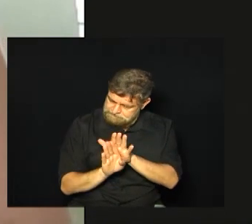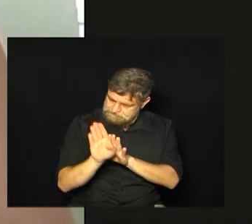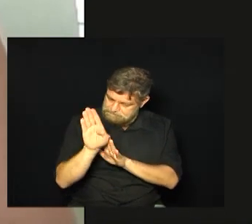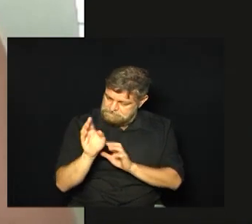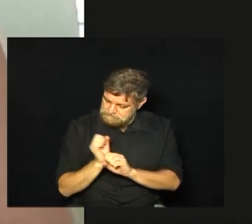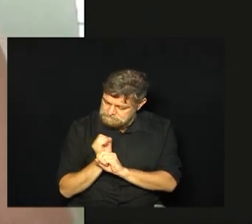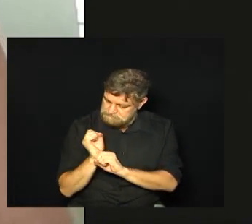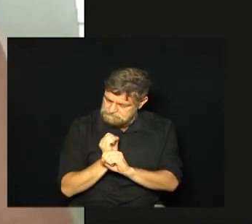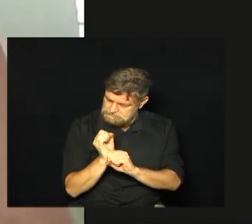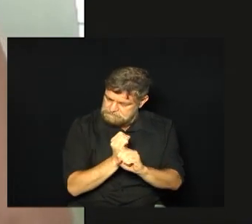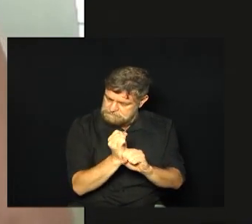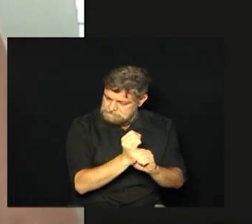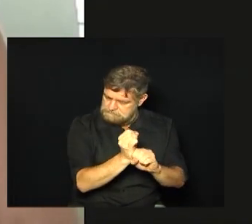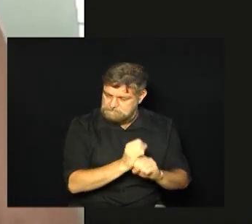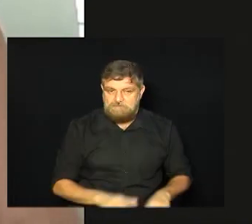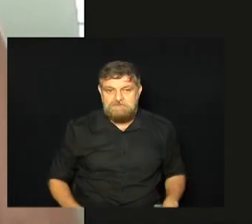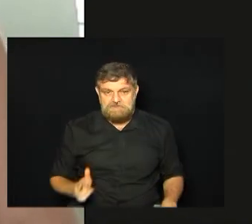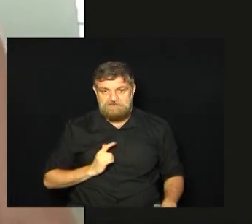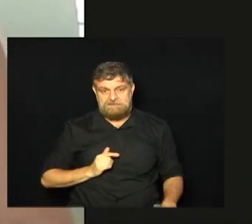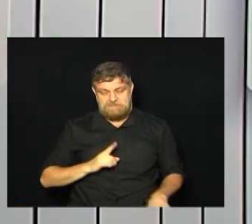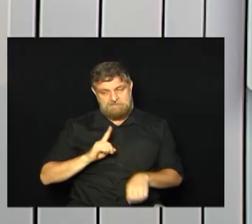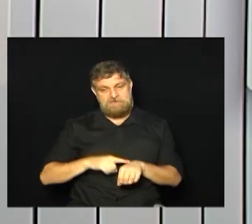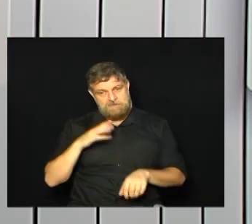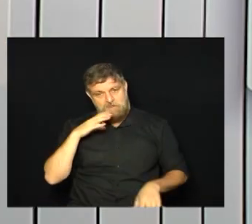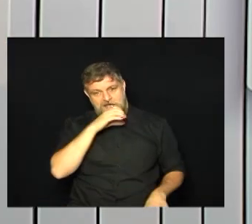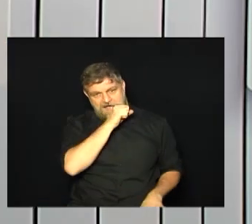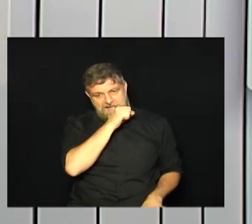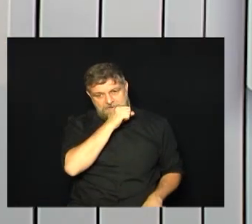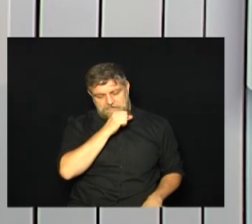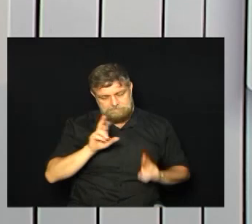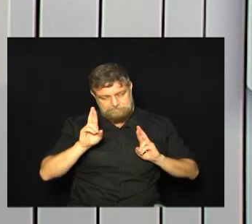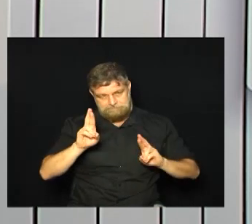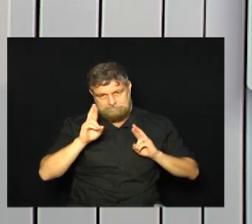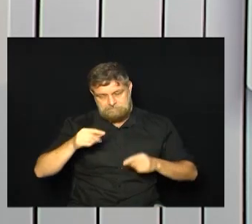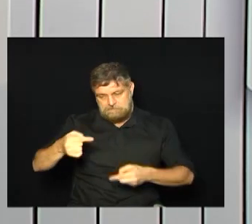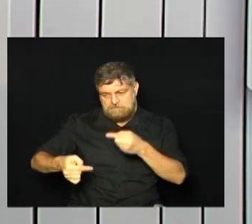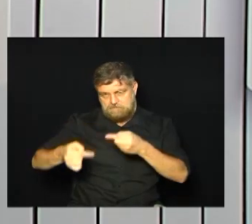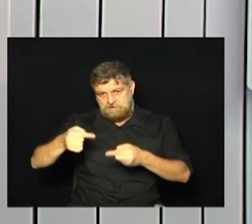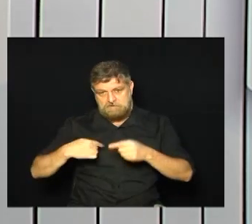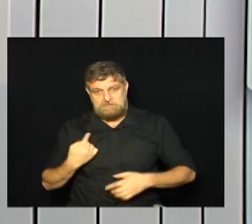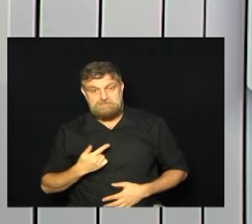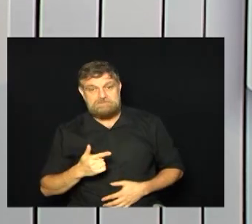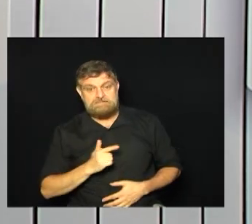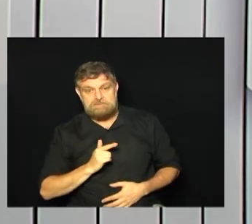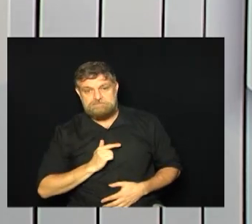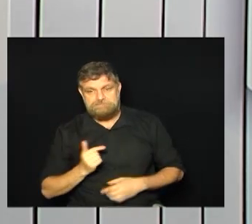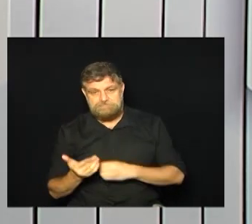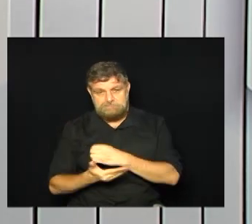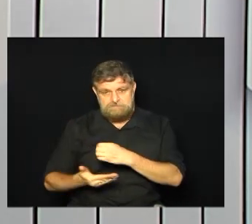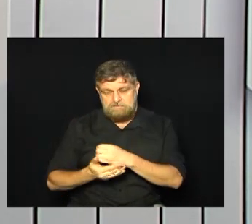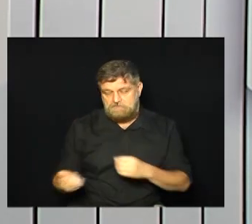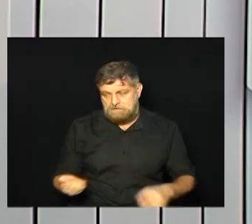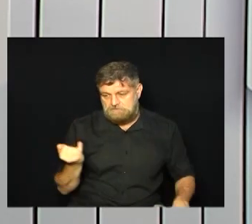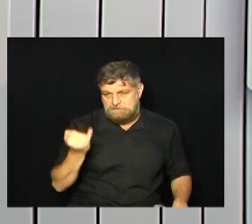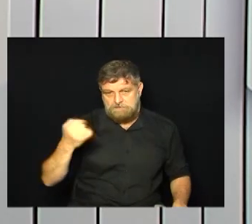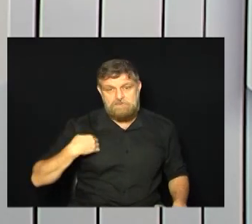próximos anos. Sem dúvida, que seja num curto espaço de tempo, né? Essas discussões que nós estamos tendo é de fundamental importância para a